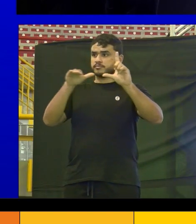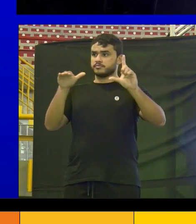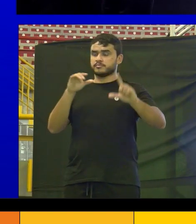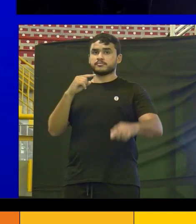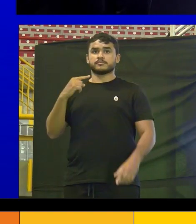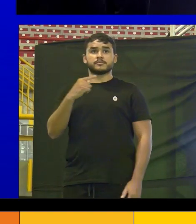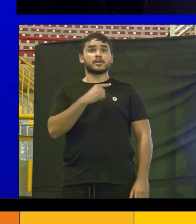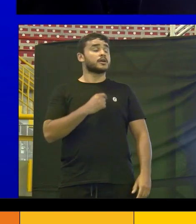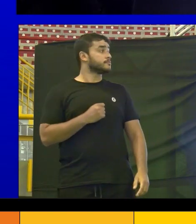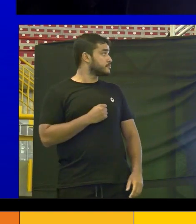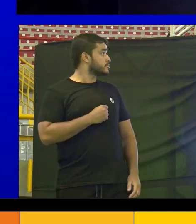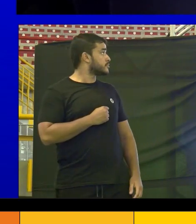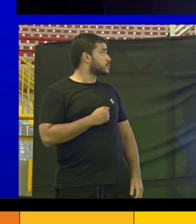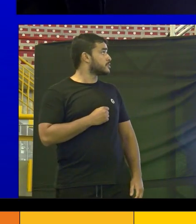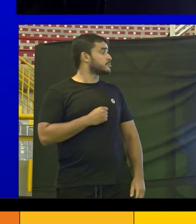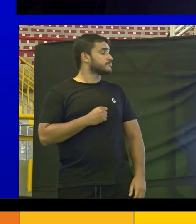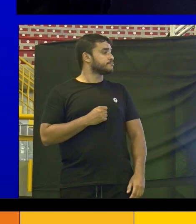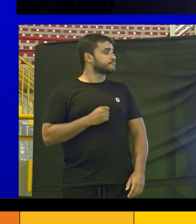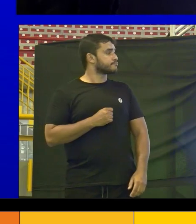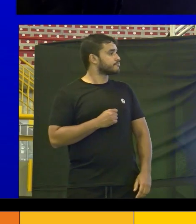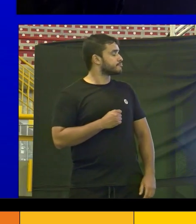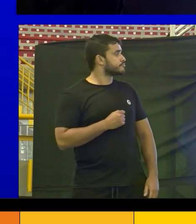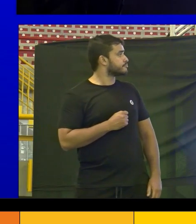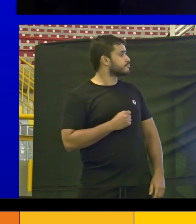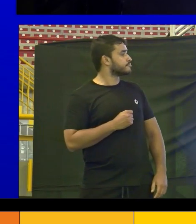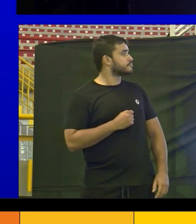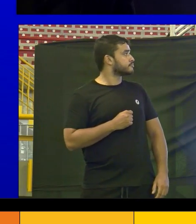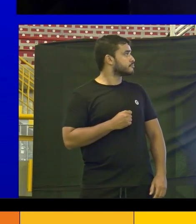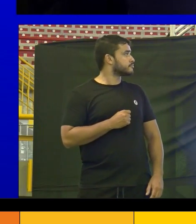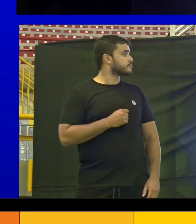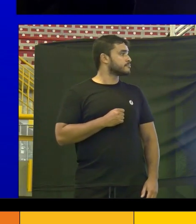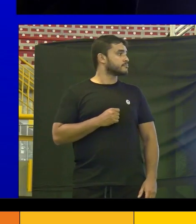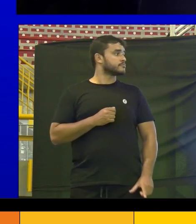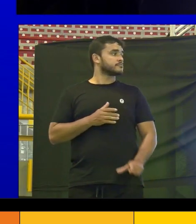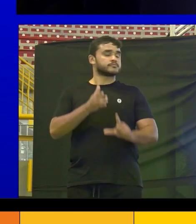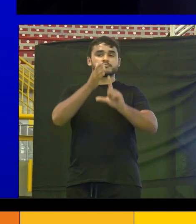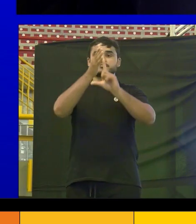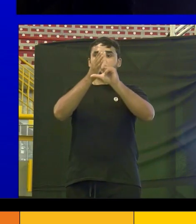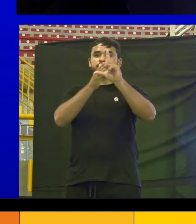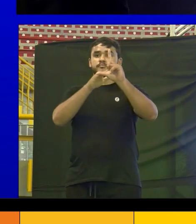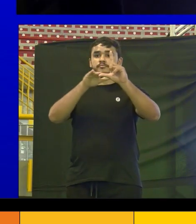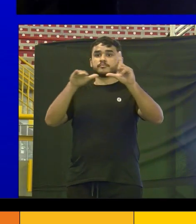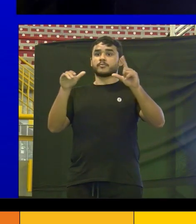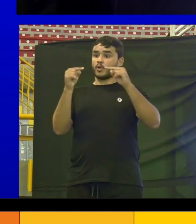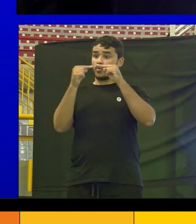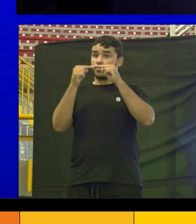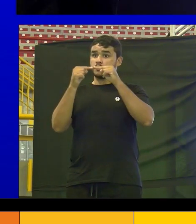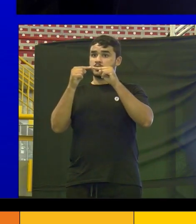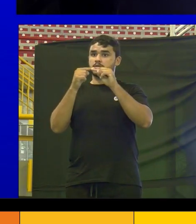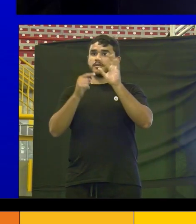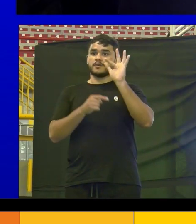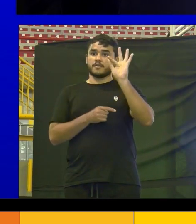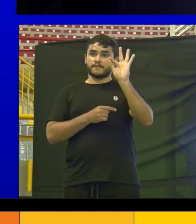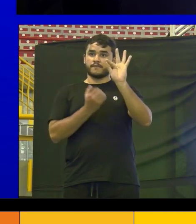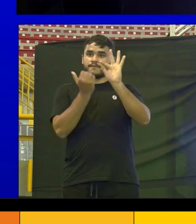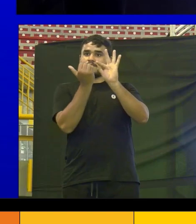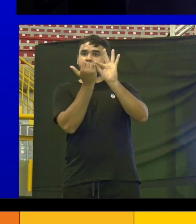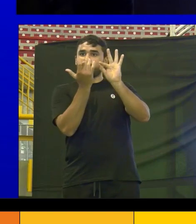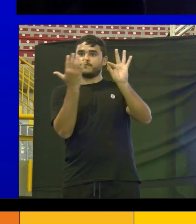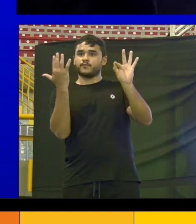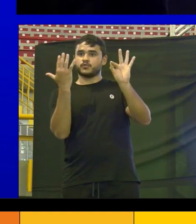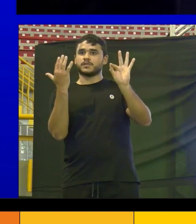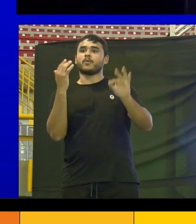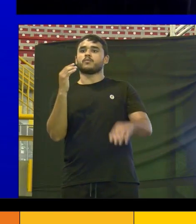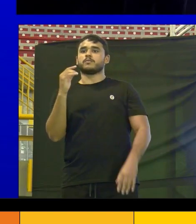aqui, se é uma reta, ok? Nós temos uma função do primeiro grau. Muito bem.